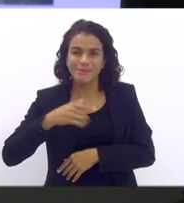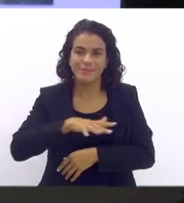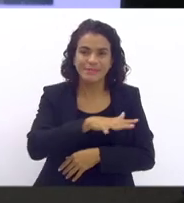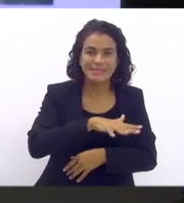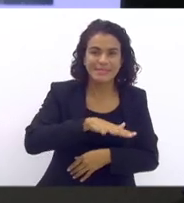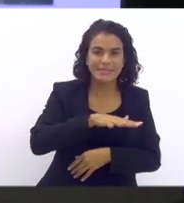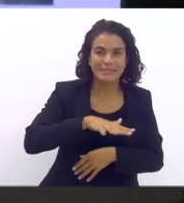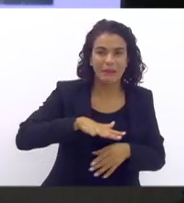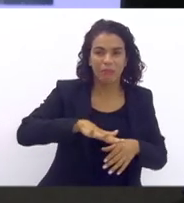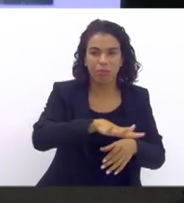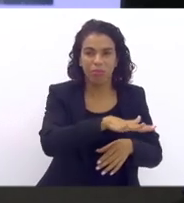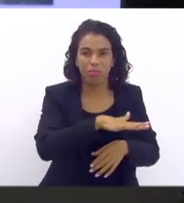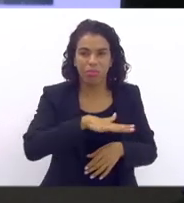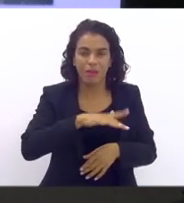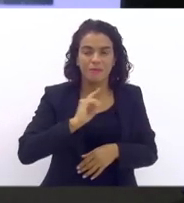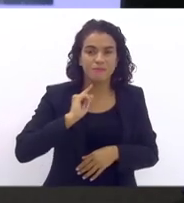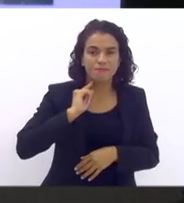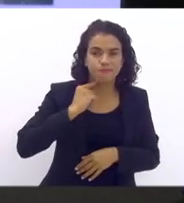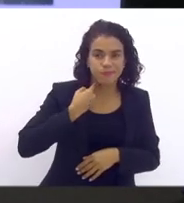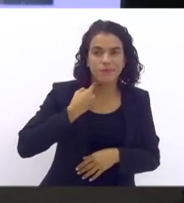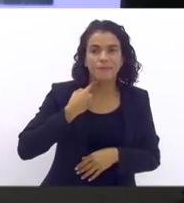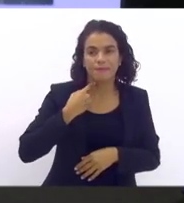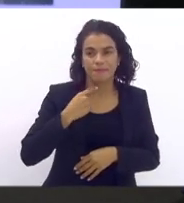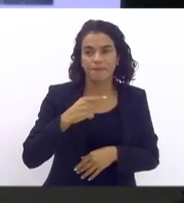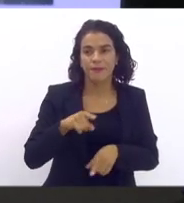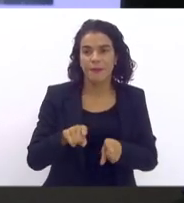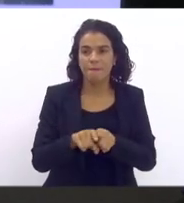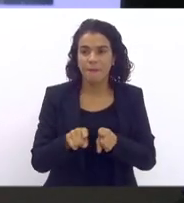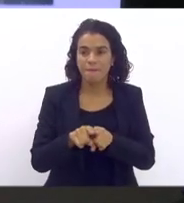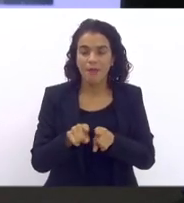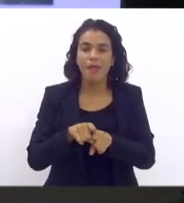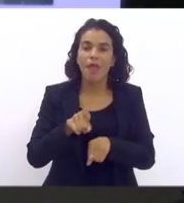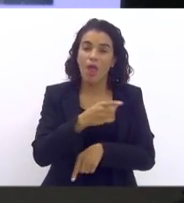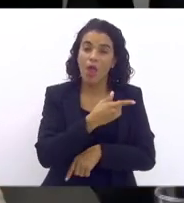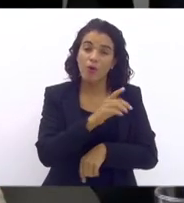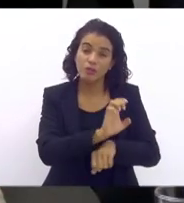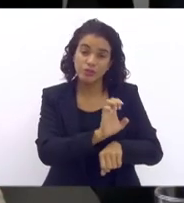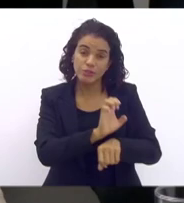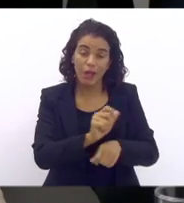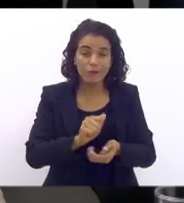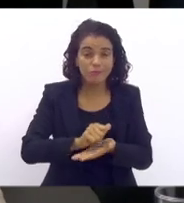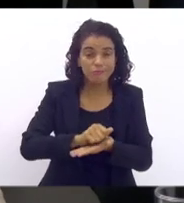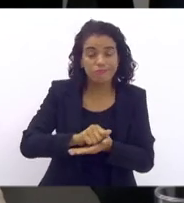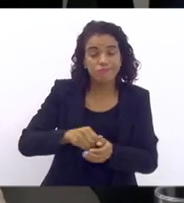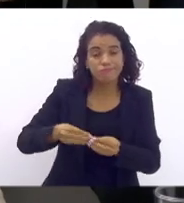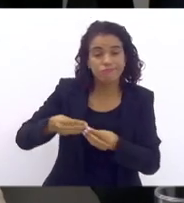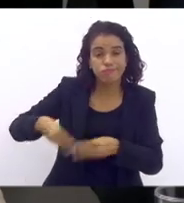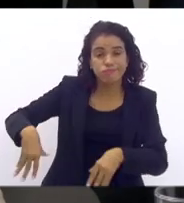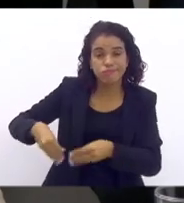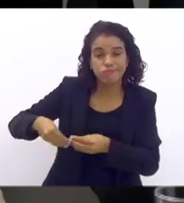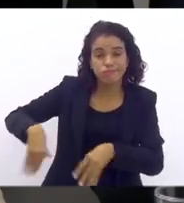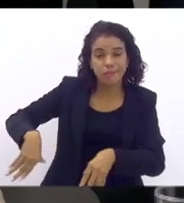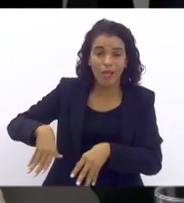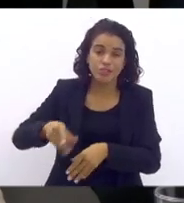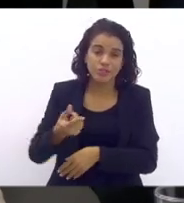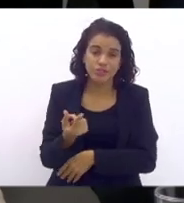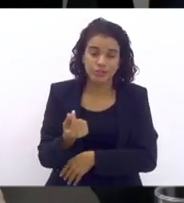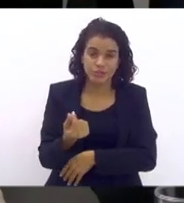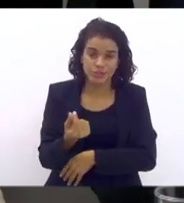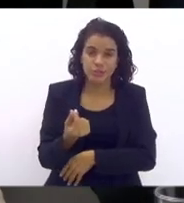o combate a resposta com recursos próprios Ou seja é o estado gastando dinheiro por quem tá sujando a Bahia de Guanabara